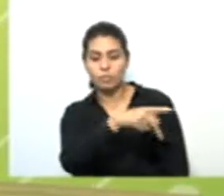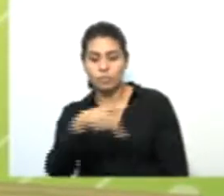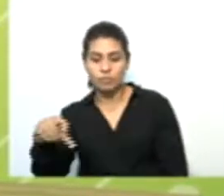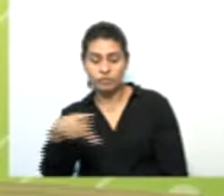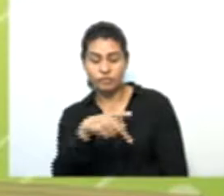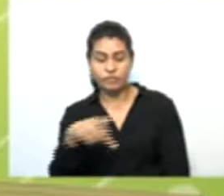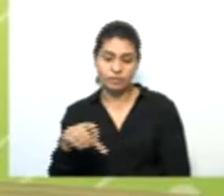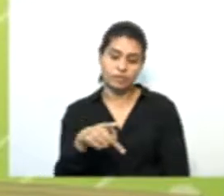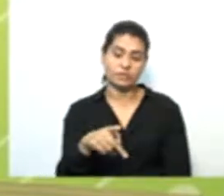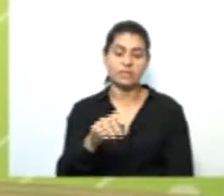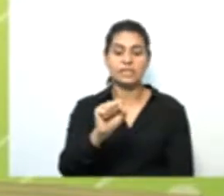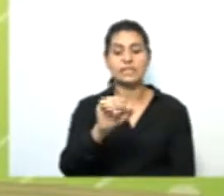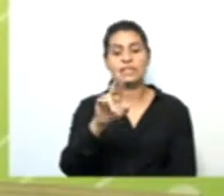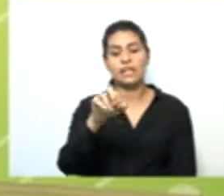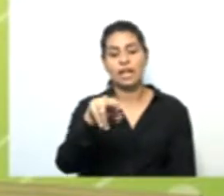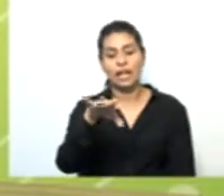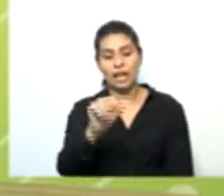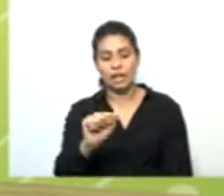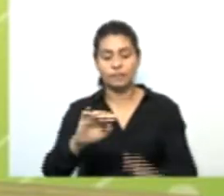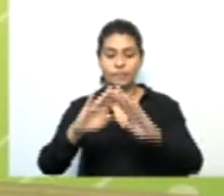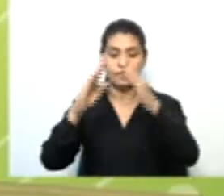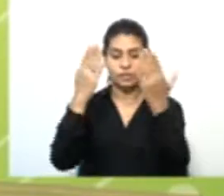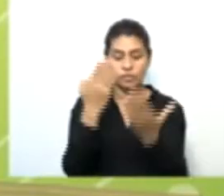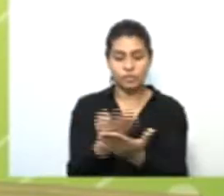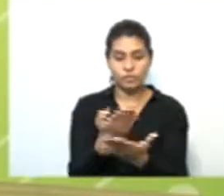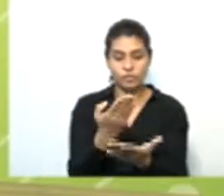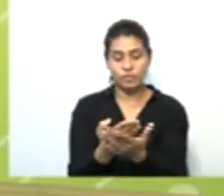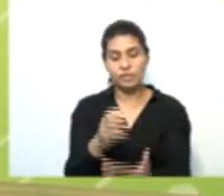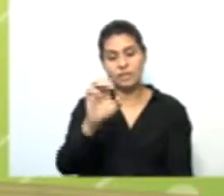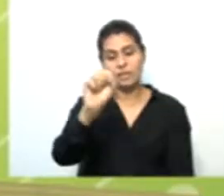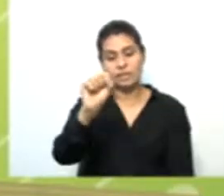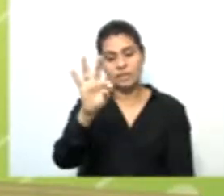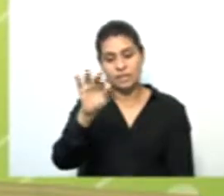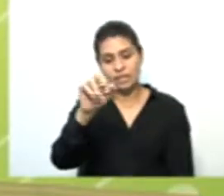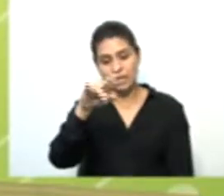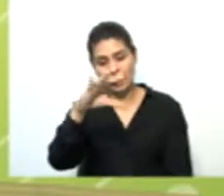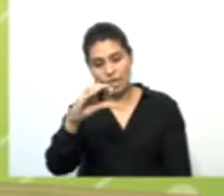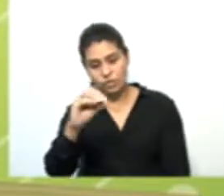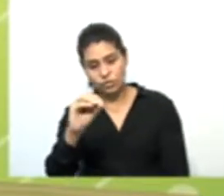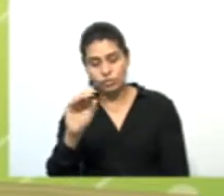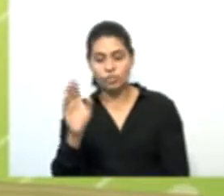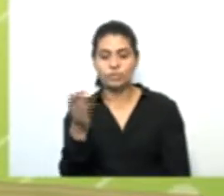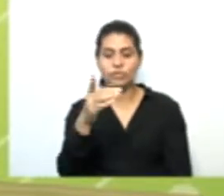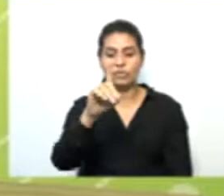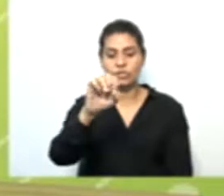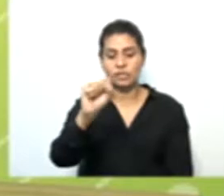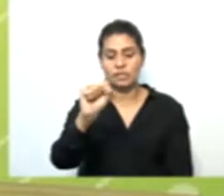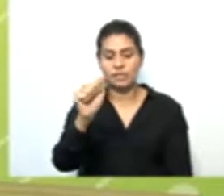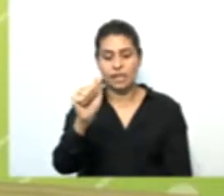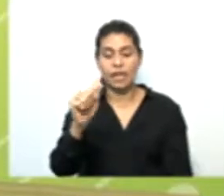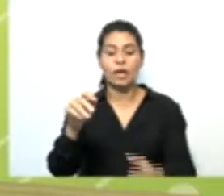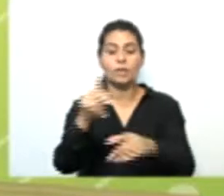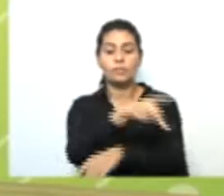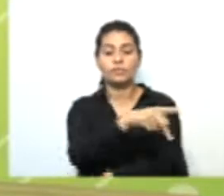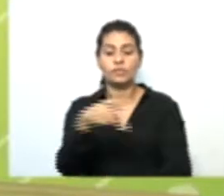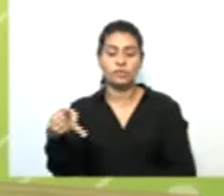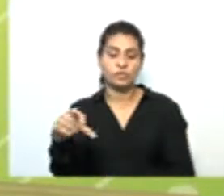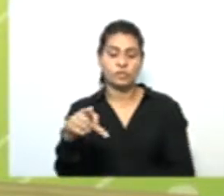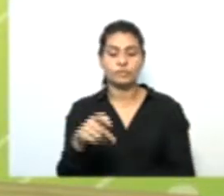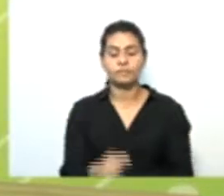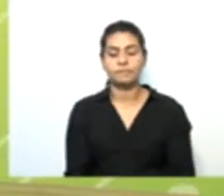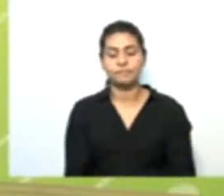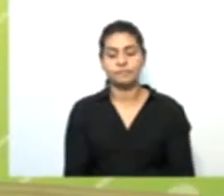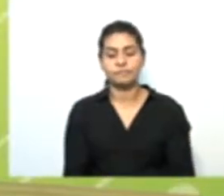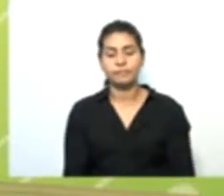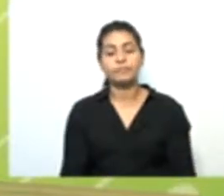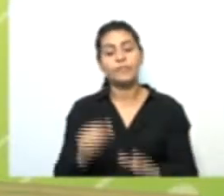Aos alunos da Escola Estácio de Sá, da professora Lucimar da Silva. Os alunos da Escola